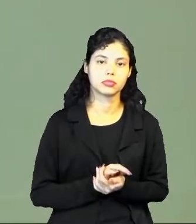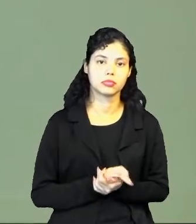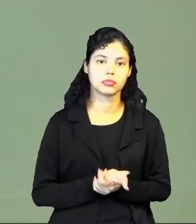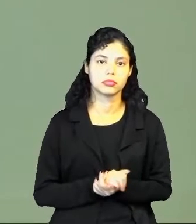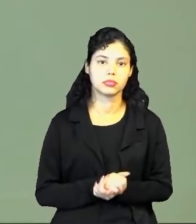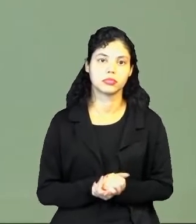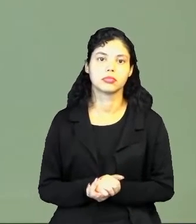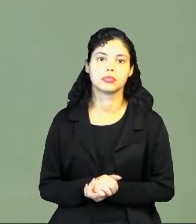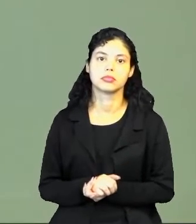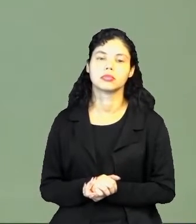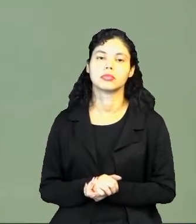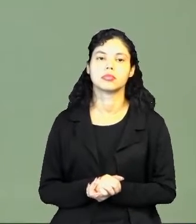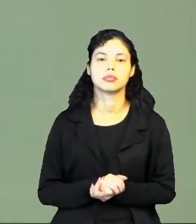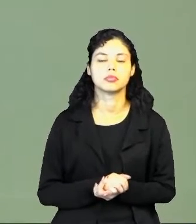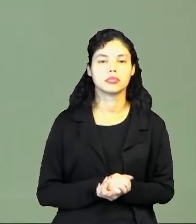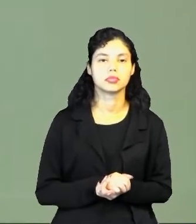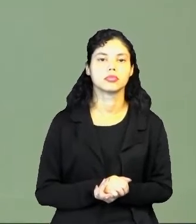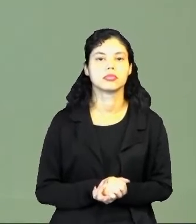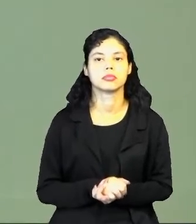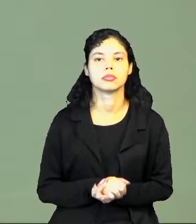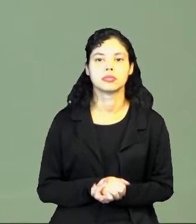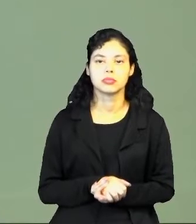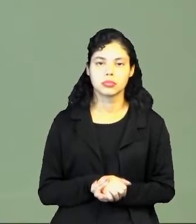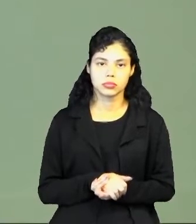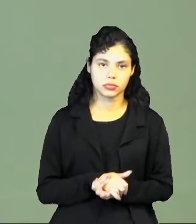Primeira questão, só colocar aqui,